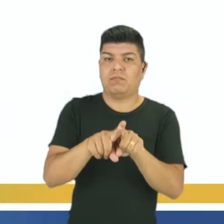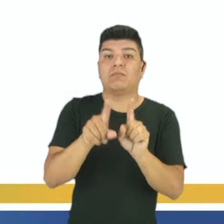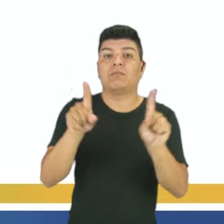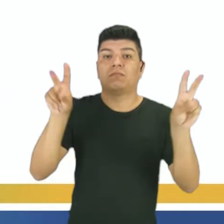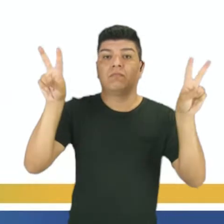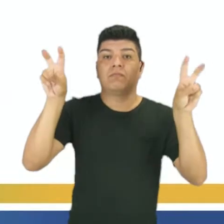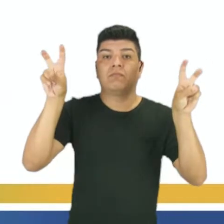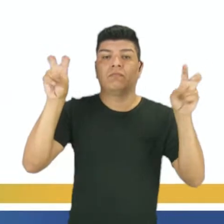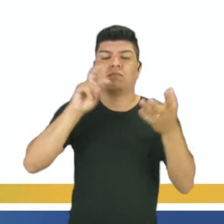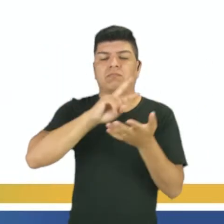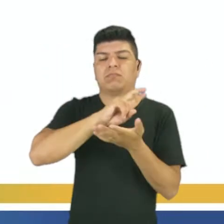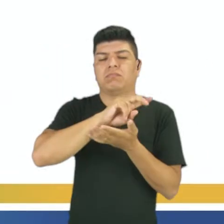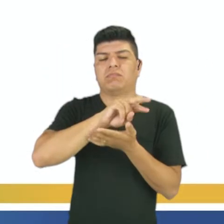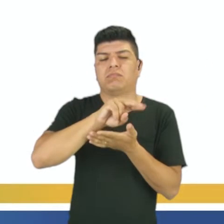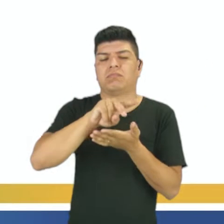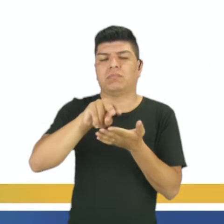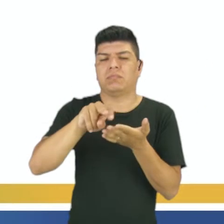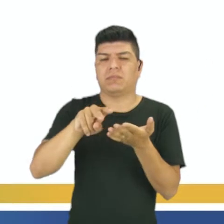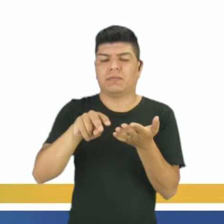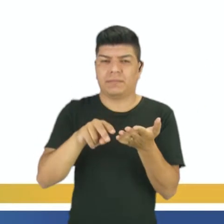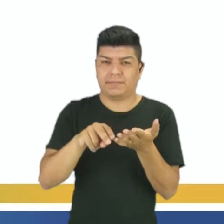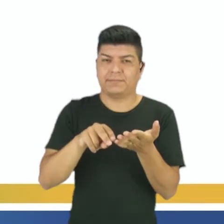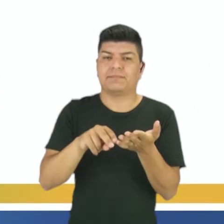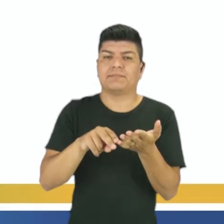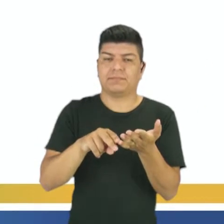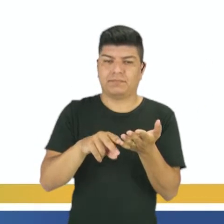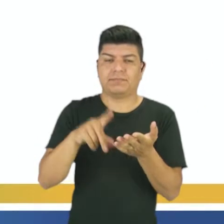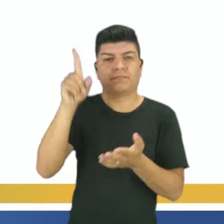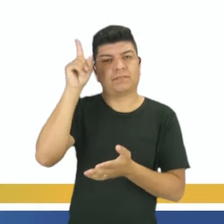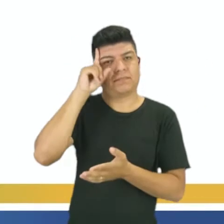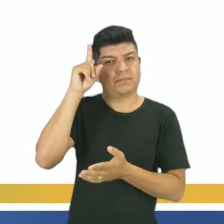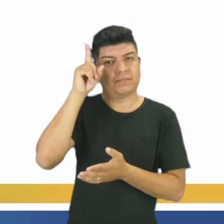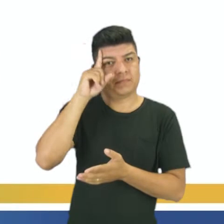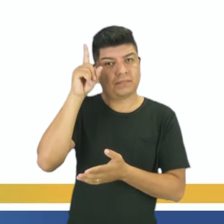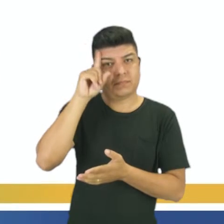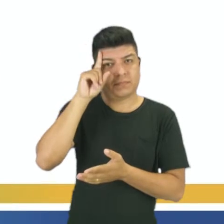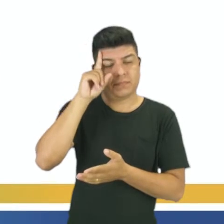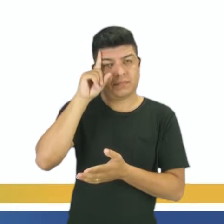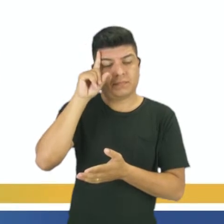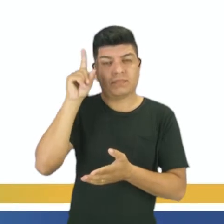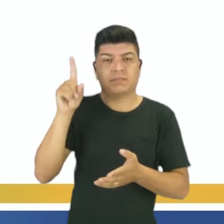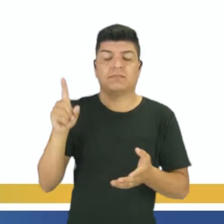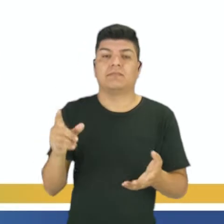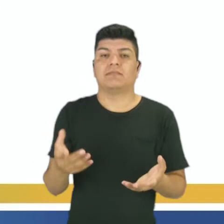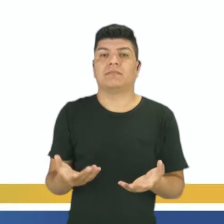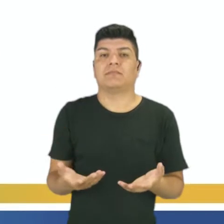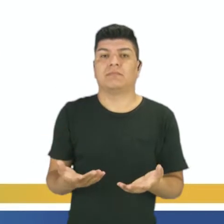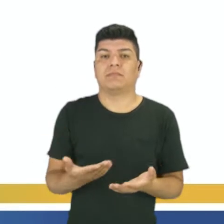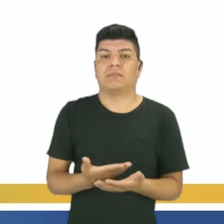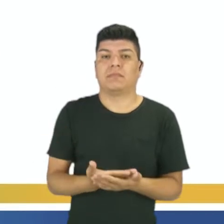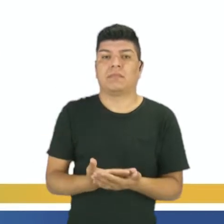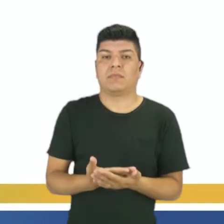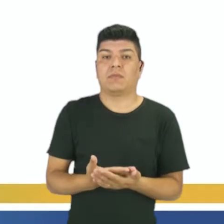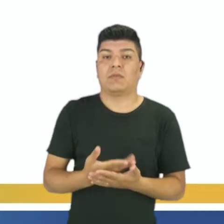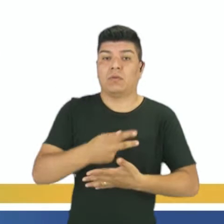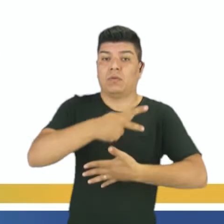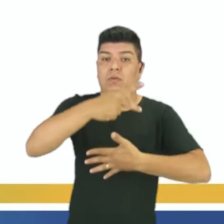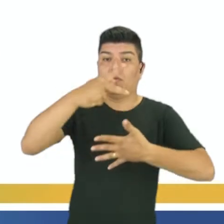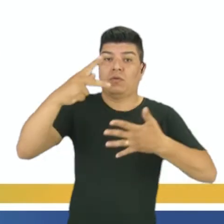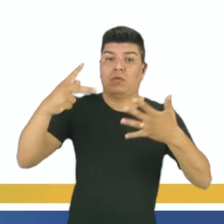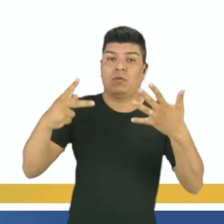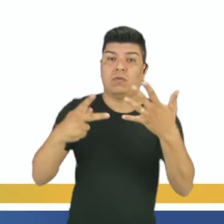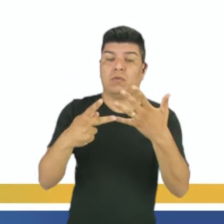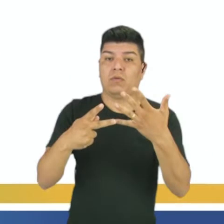assuntos variados, temas variados do cotidiano e que, como prioridade, ela